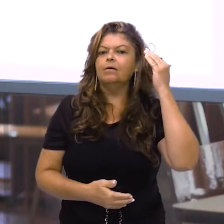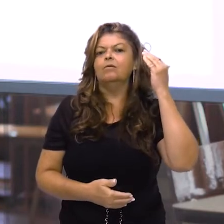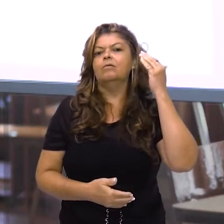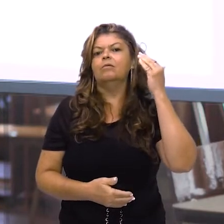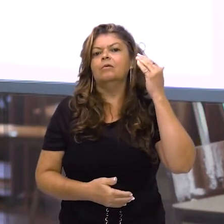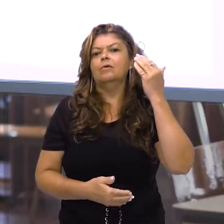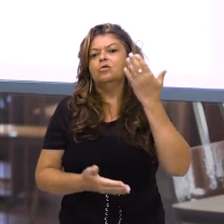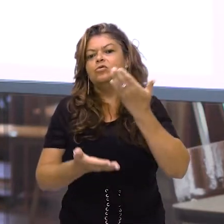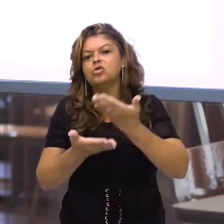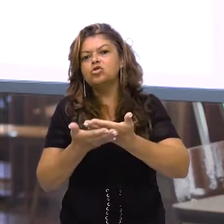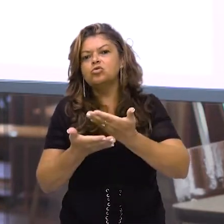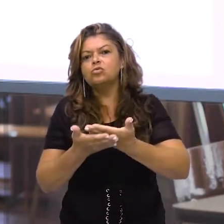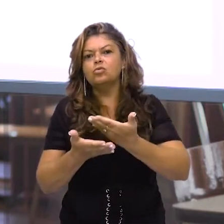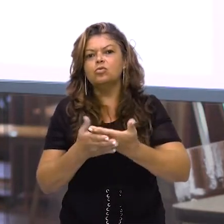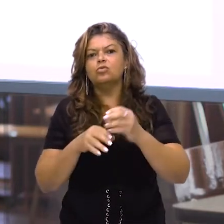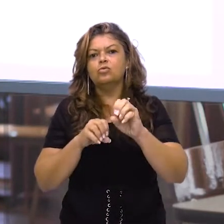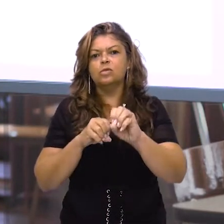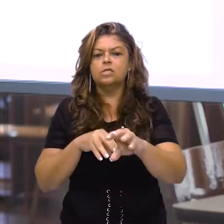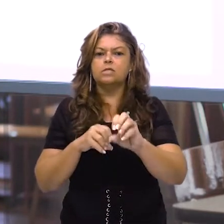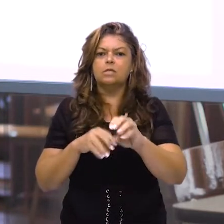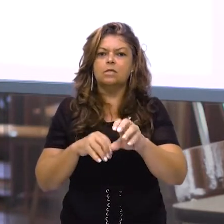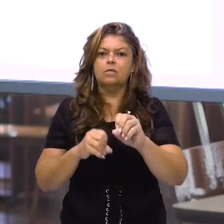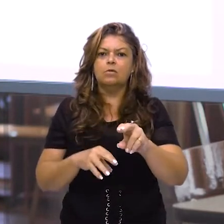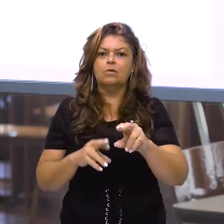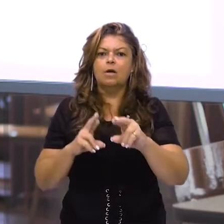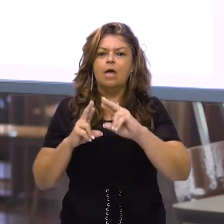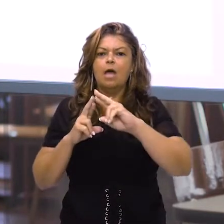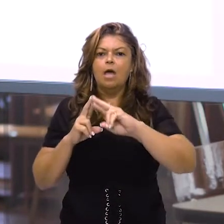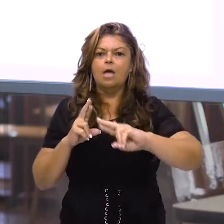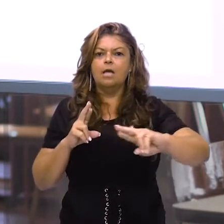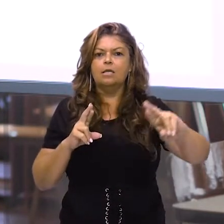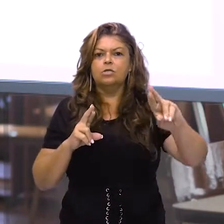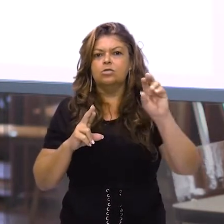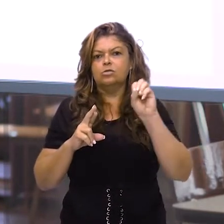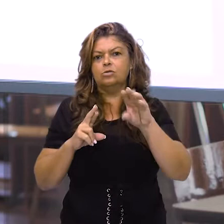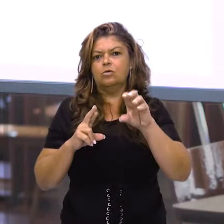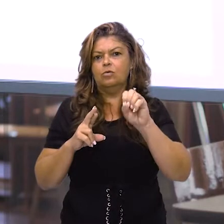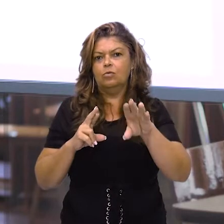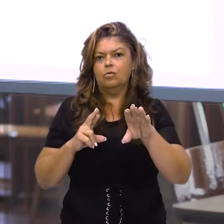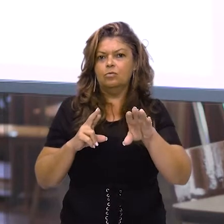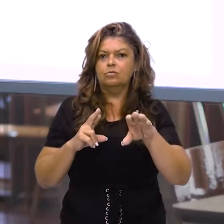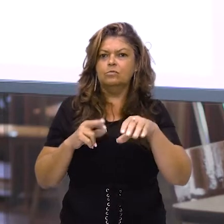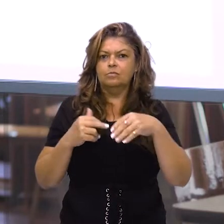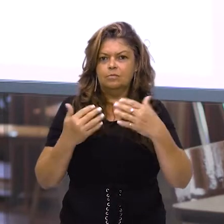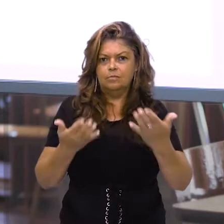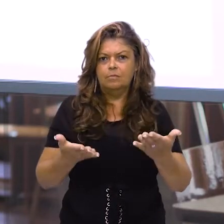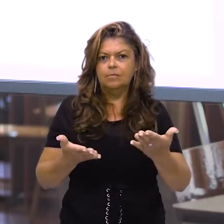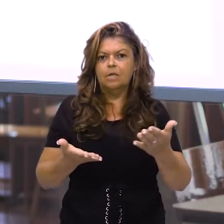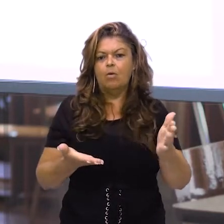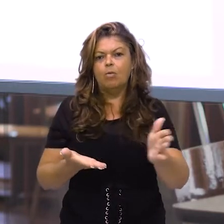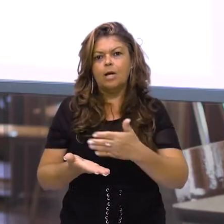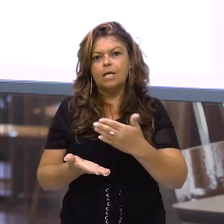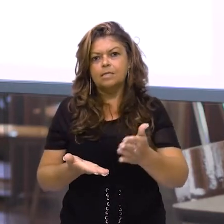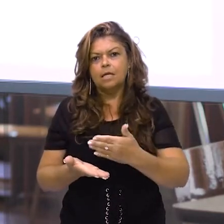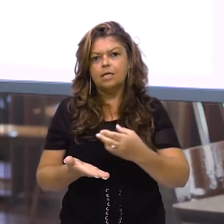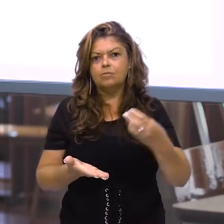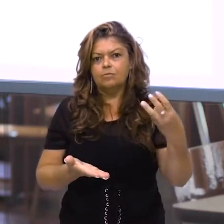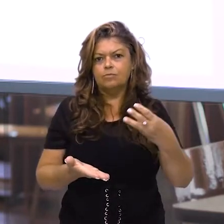ensino religioso inerente à sua apostila ou do nosso terceiro material, do nosso terceiro caderno,